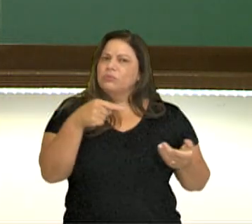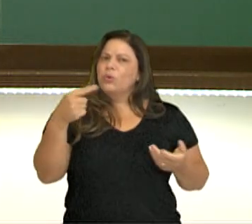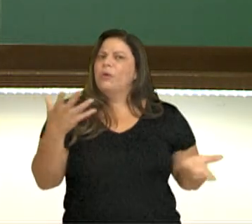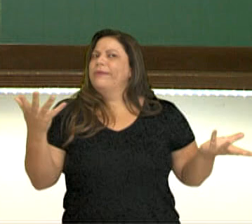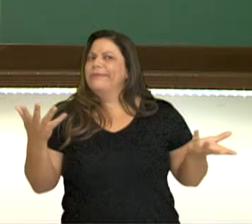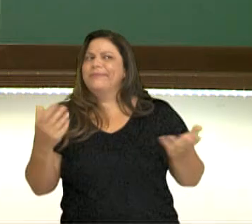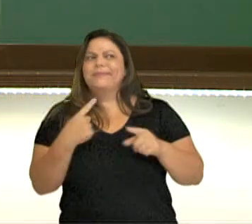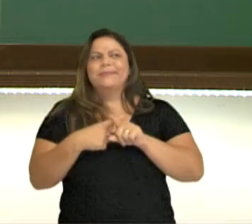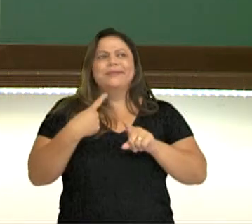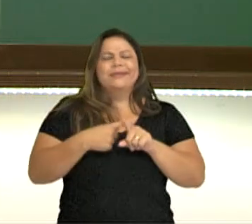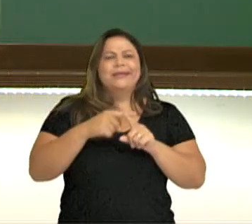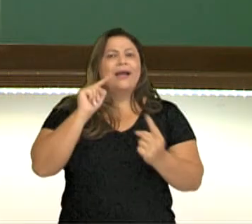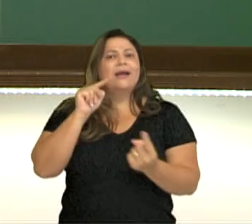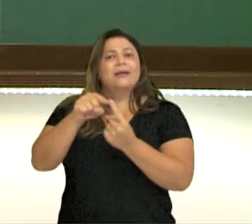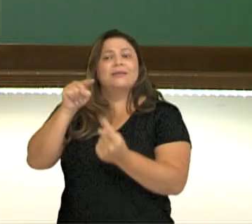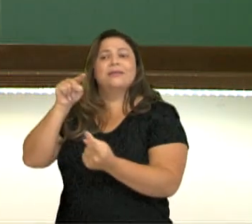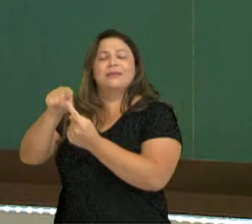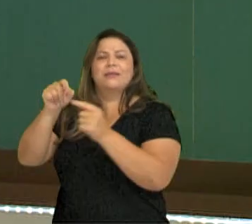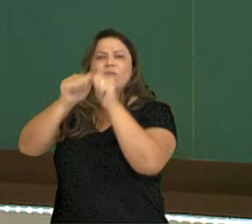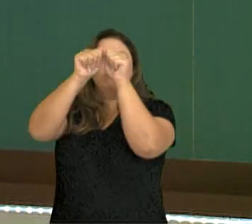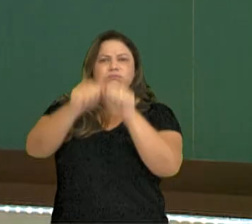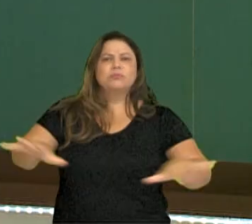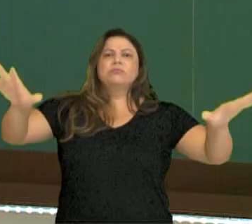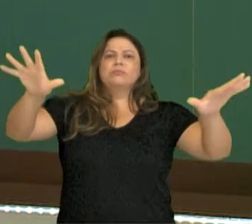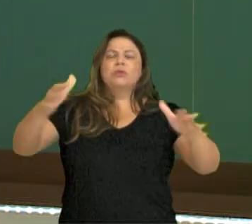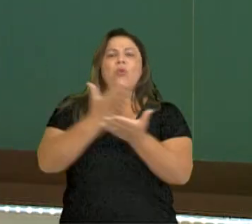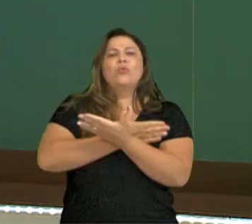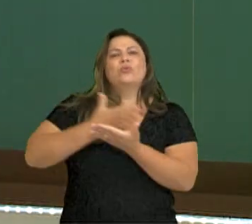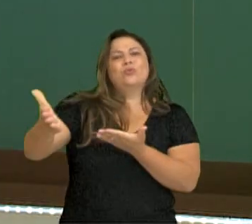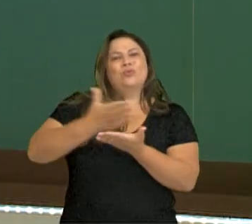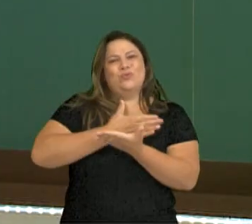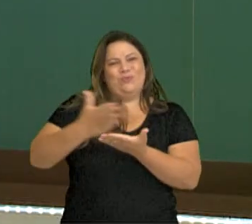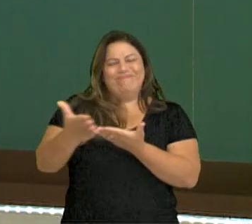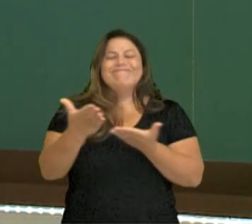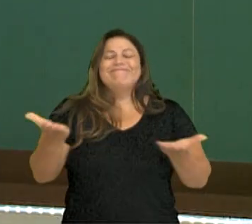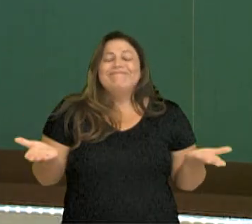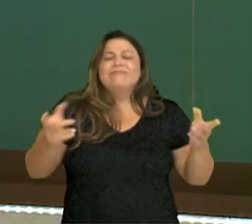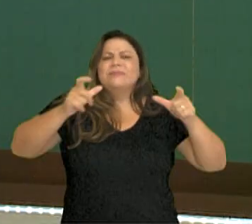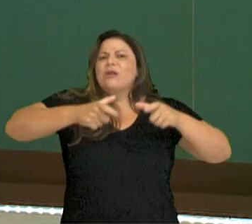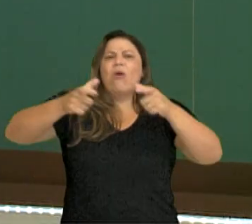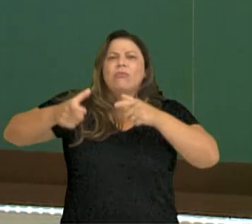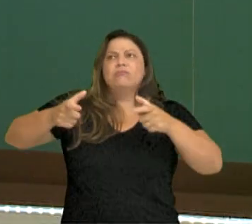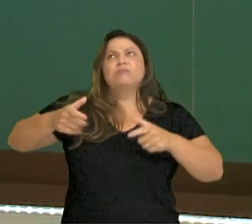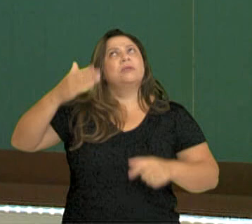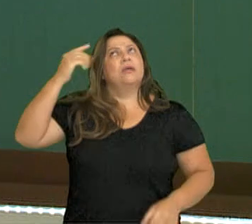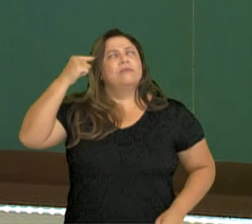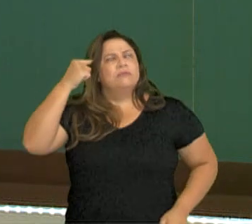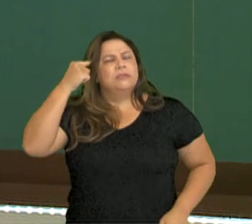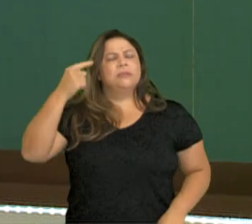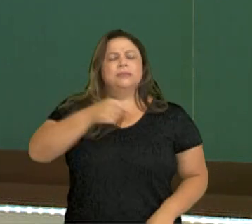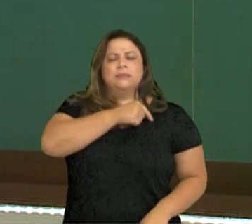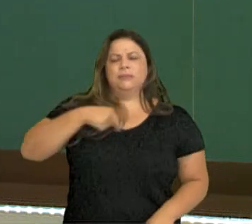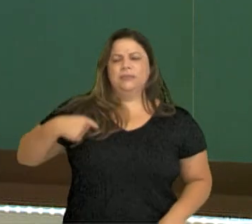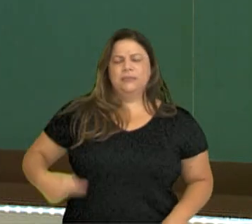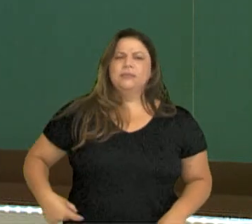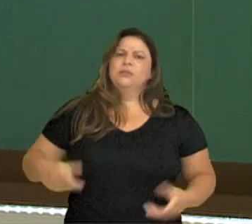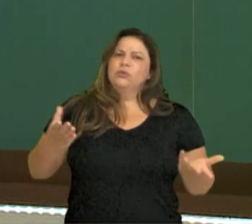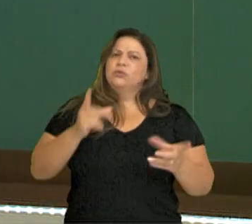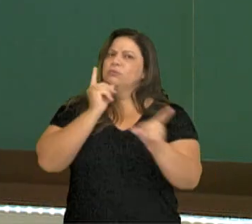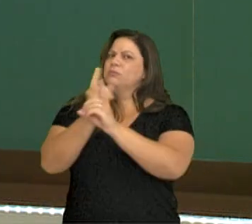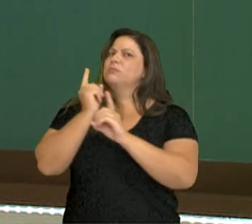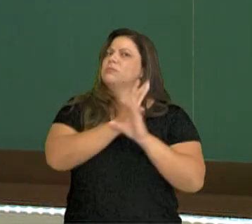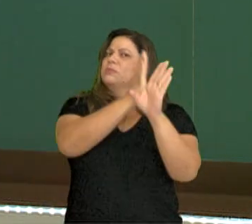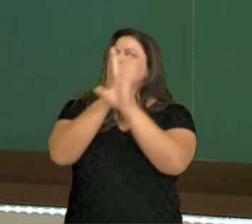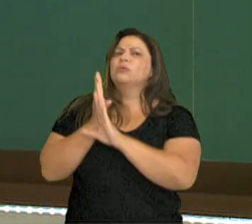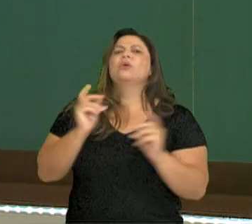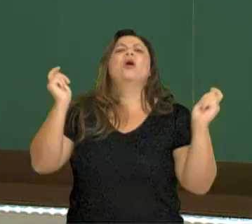gente identificar onde a pandemia começou. A gente, né, tem a noção que foi ali na China. Então, eles estão tentando descobrir bem certo como